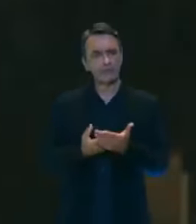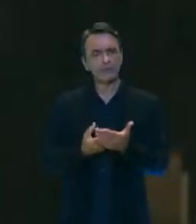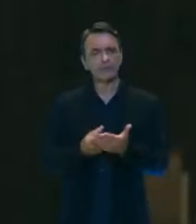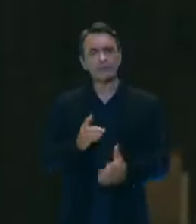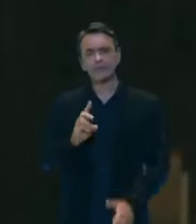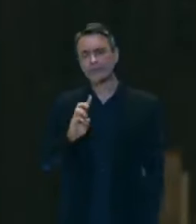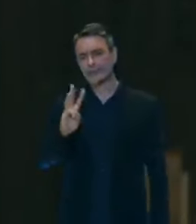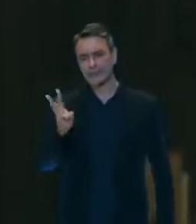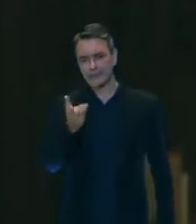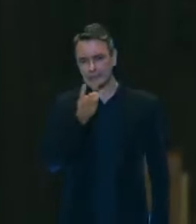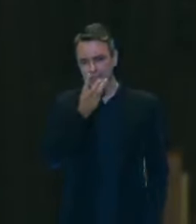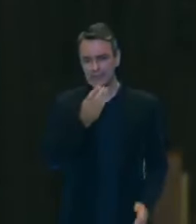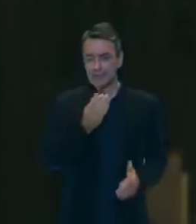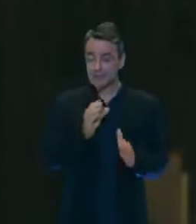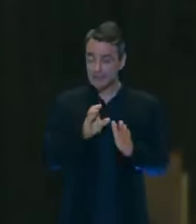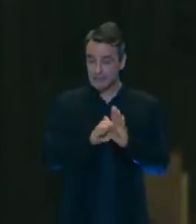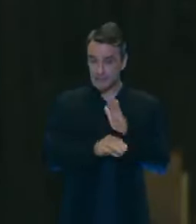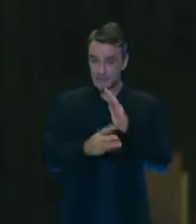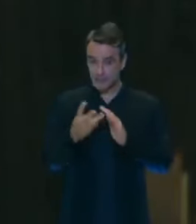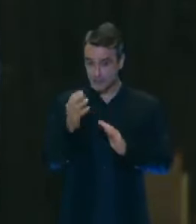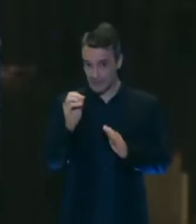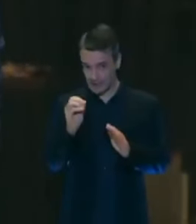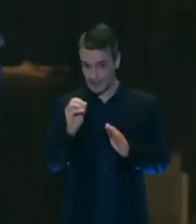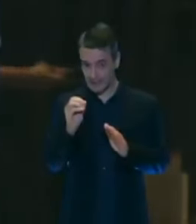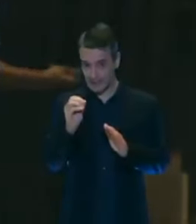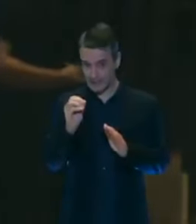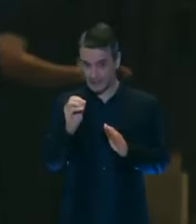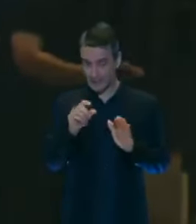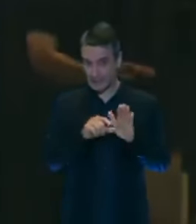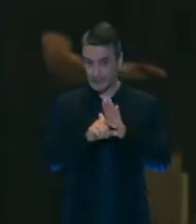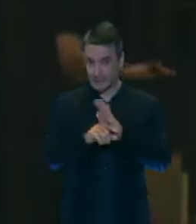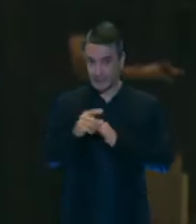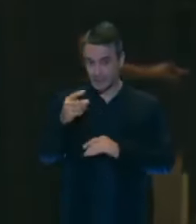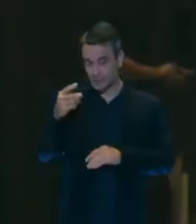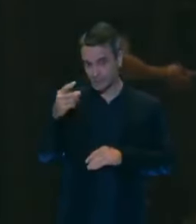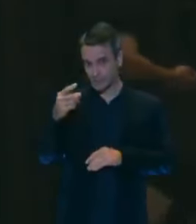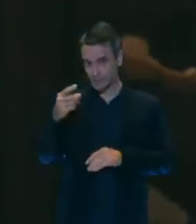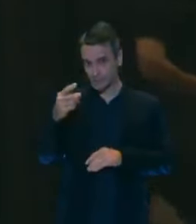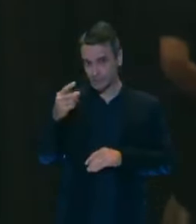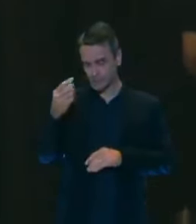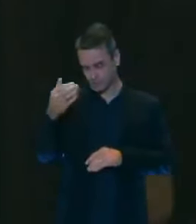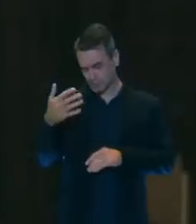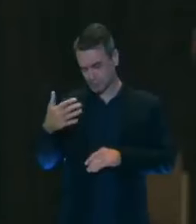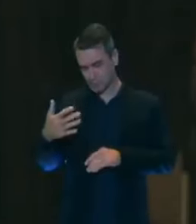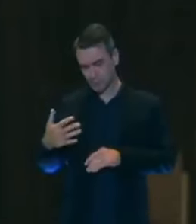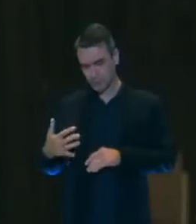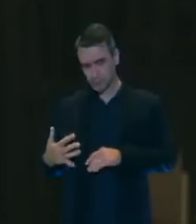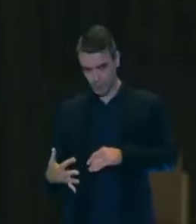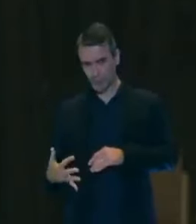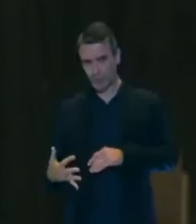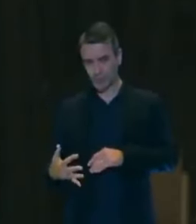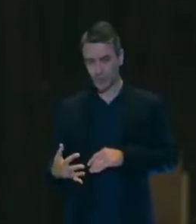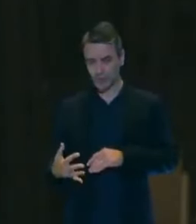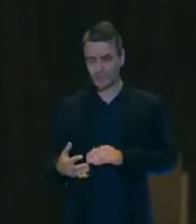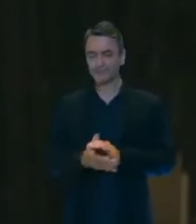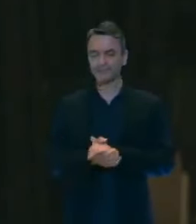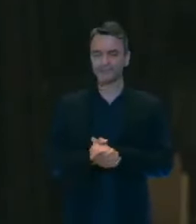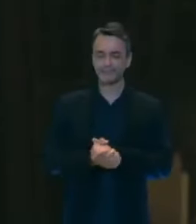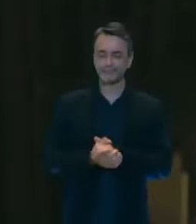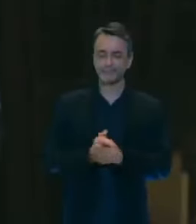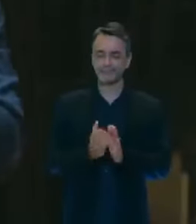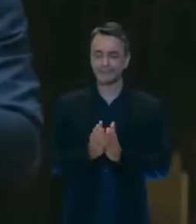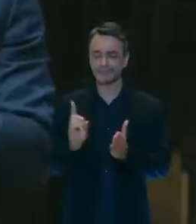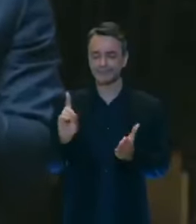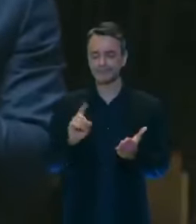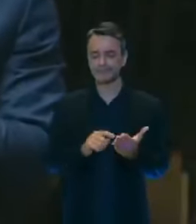Se você trouxe Bíblia, Isaías 40, versículo 1 em diante. Diz assim